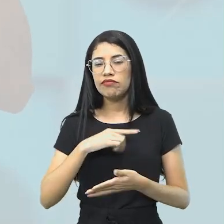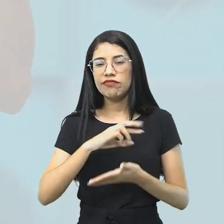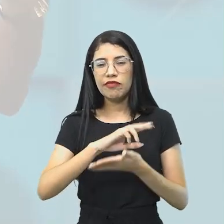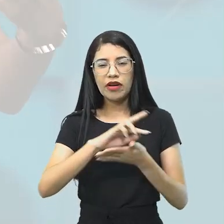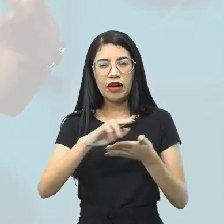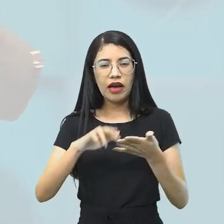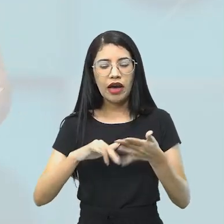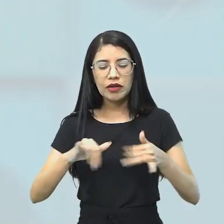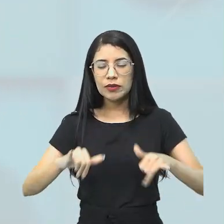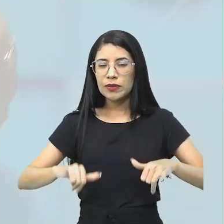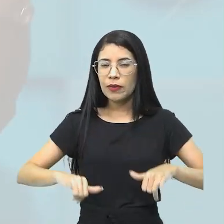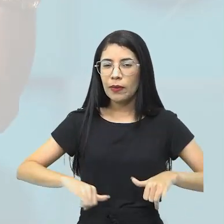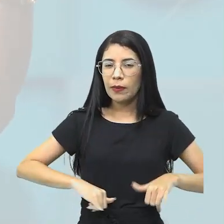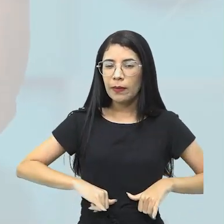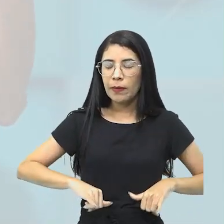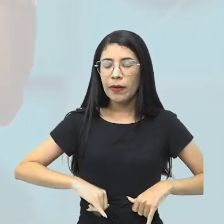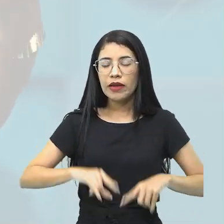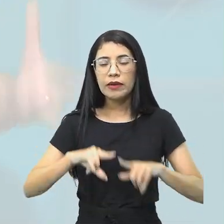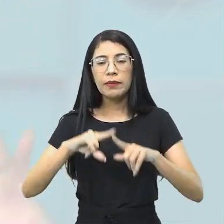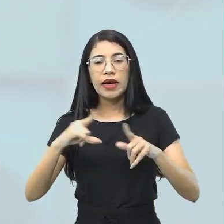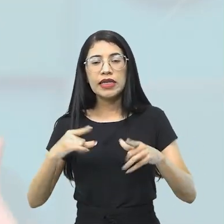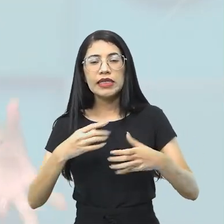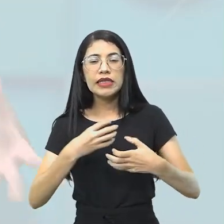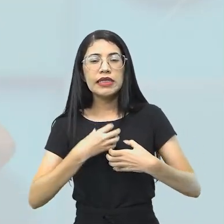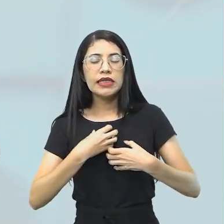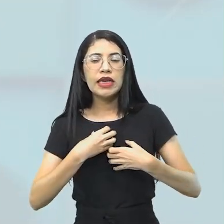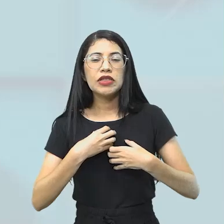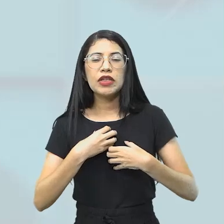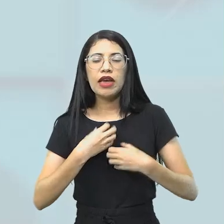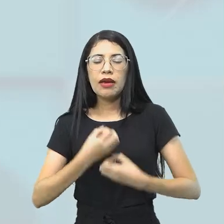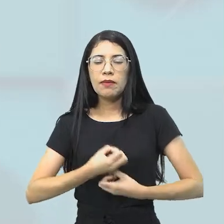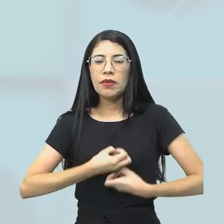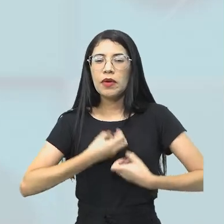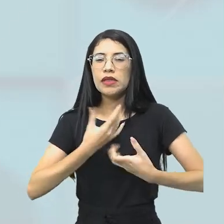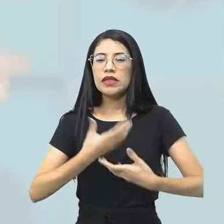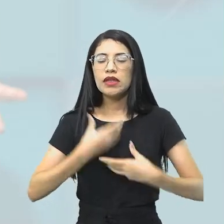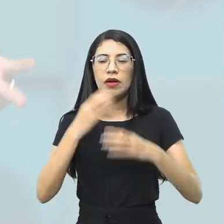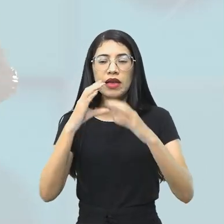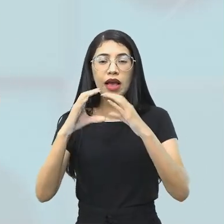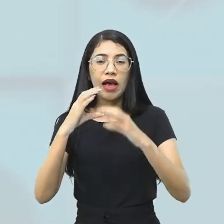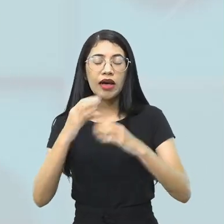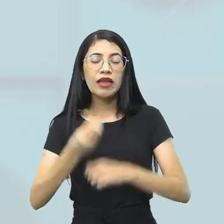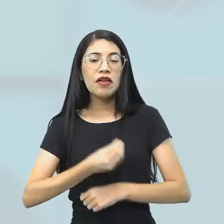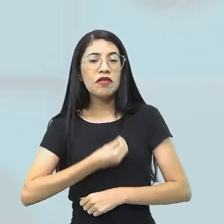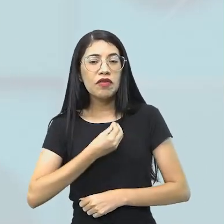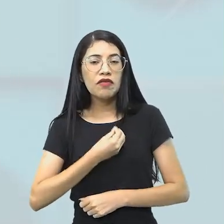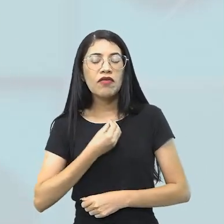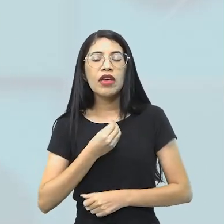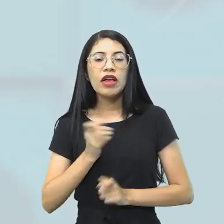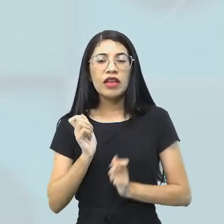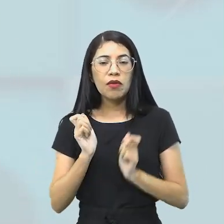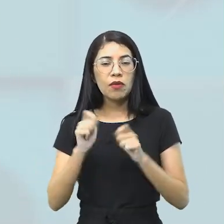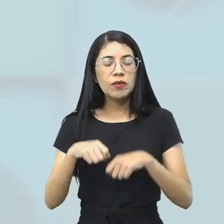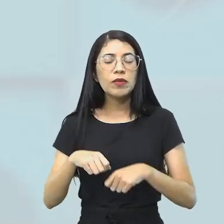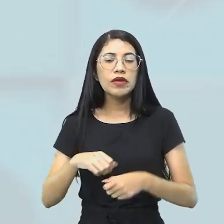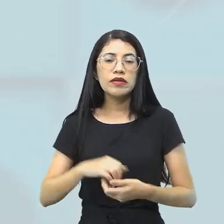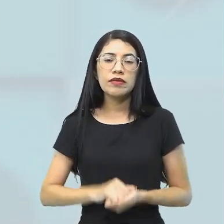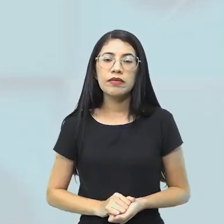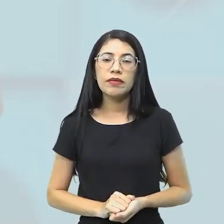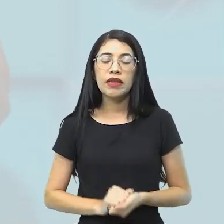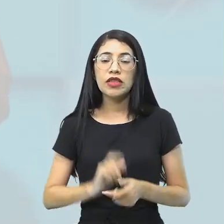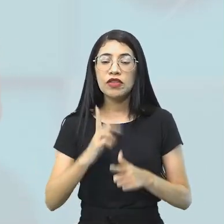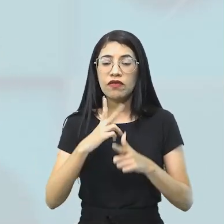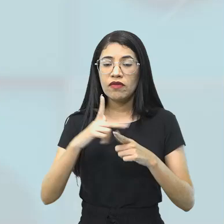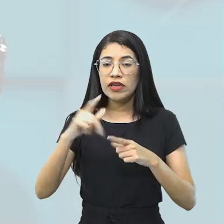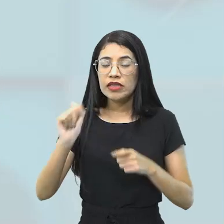que sofre, ele canta com muita emoção, ele tem vontade de viver, vontade de vencer. E isso é